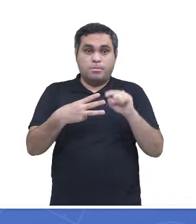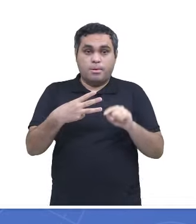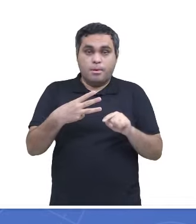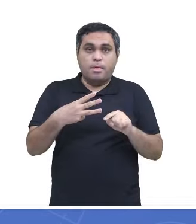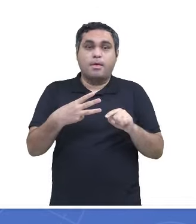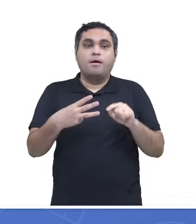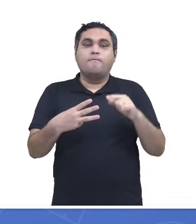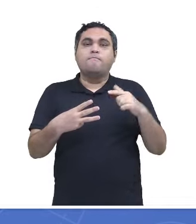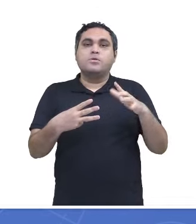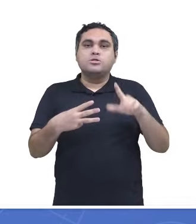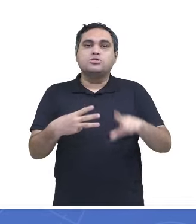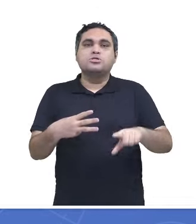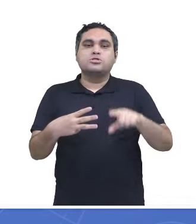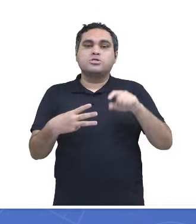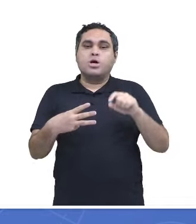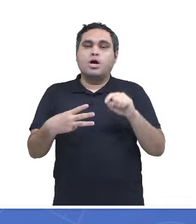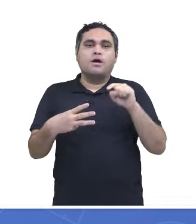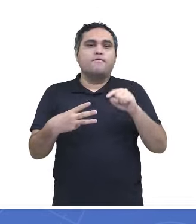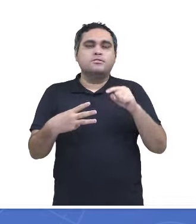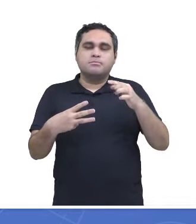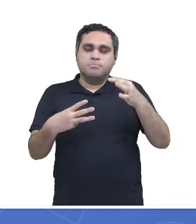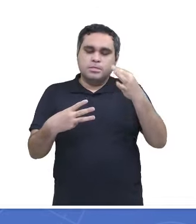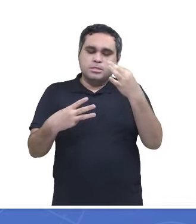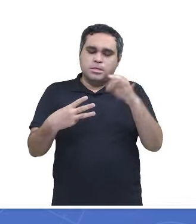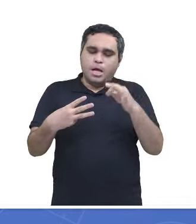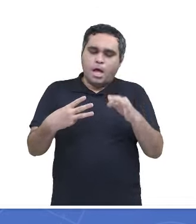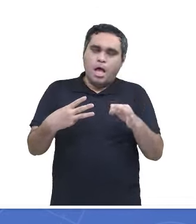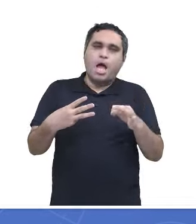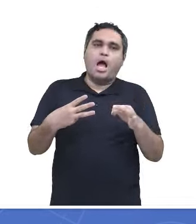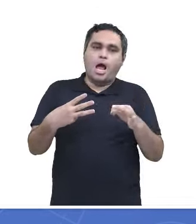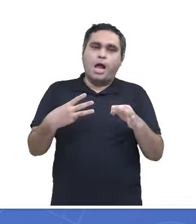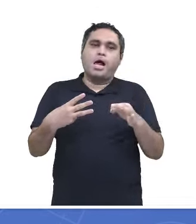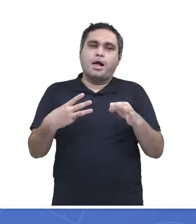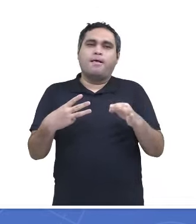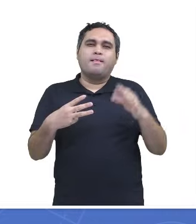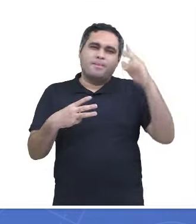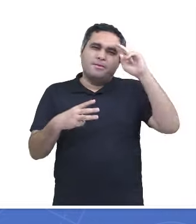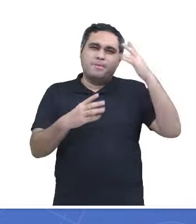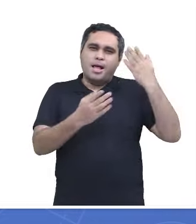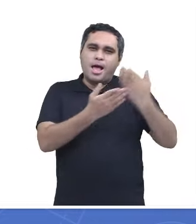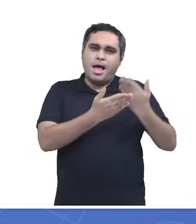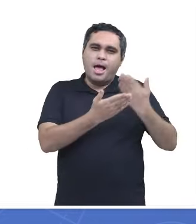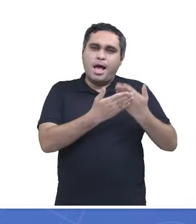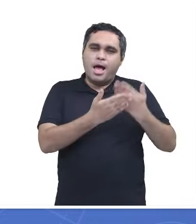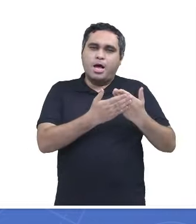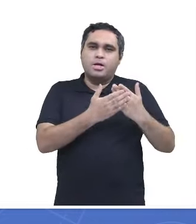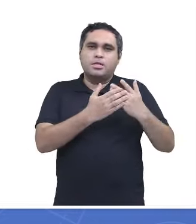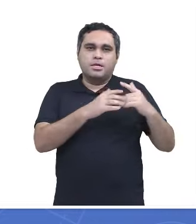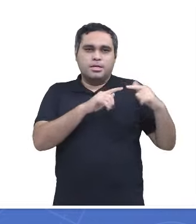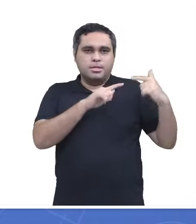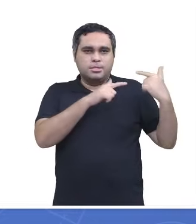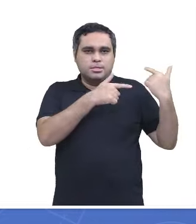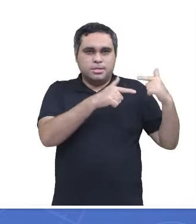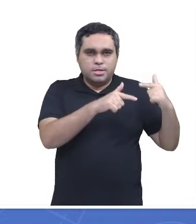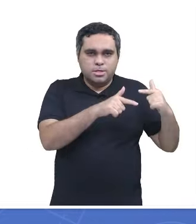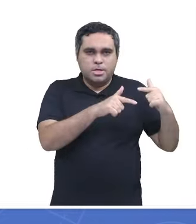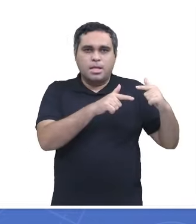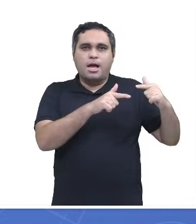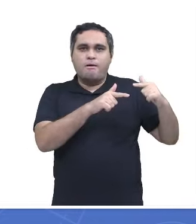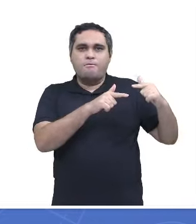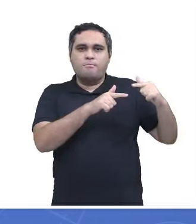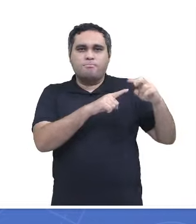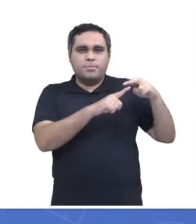assinale aquela que esteja de acordo com a perspectiva tradicional, aquela primeira perspectiva que nós